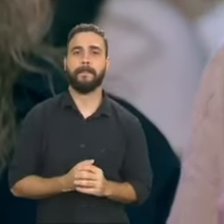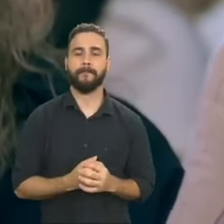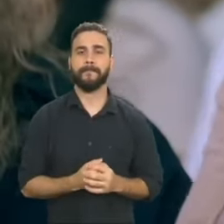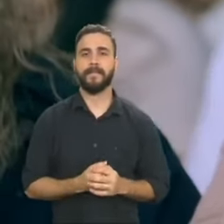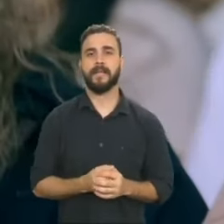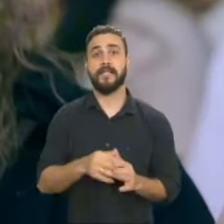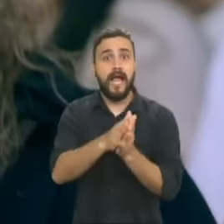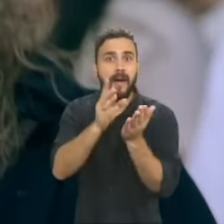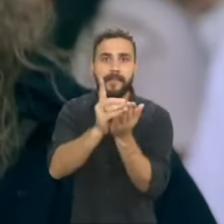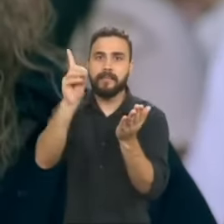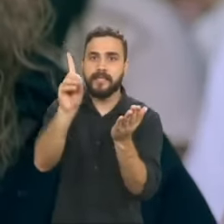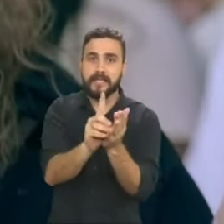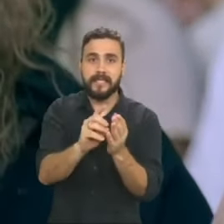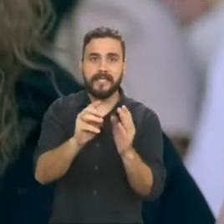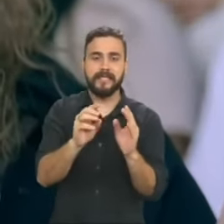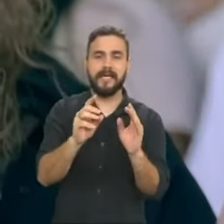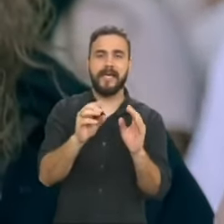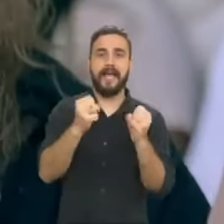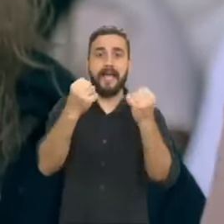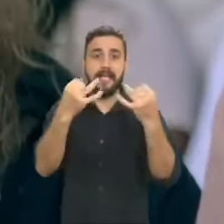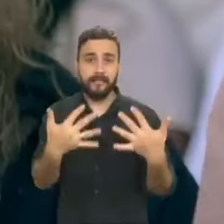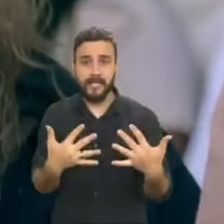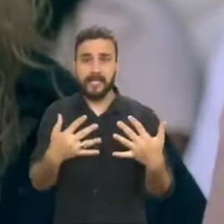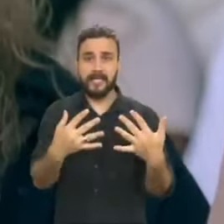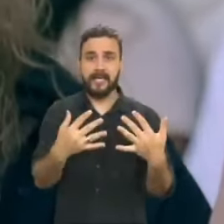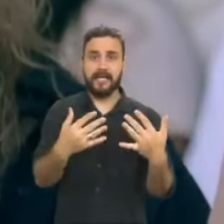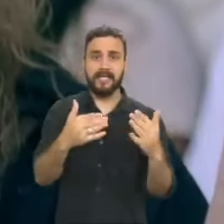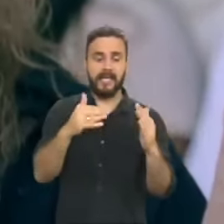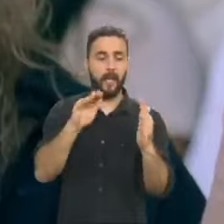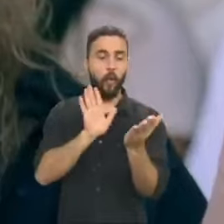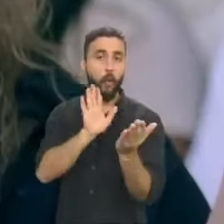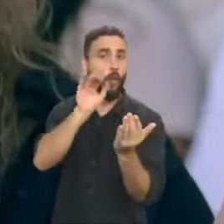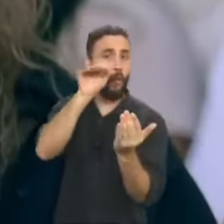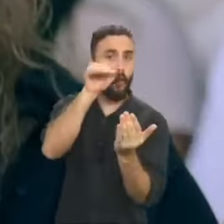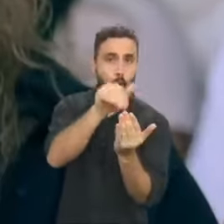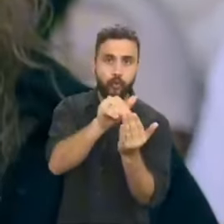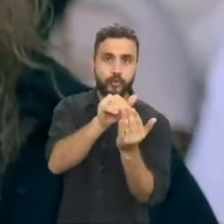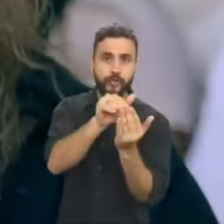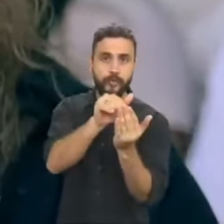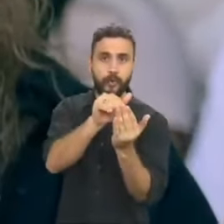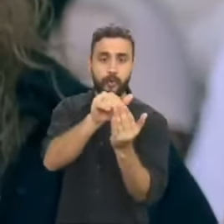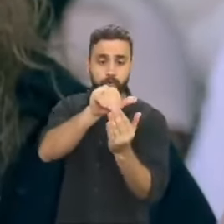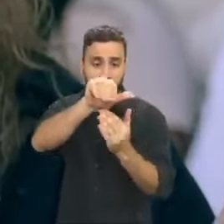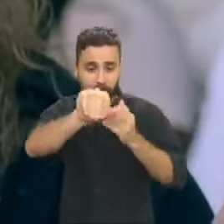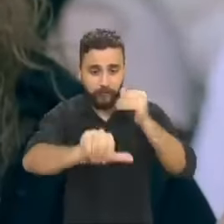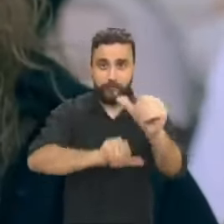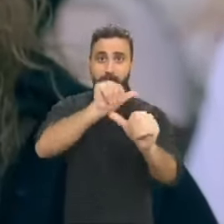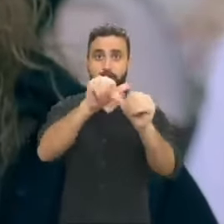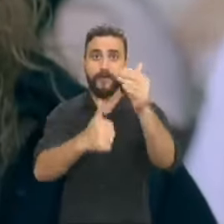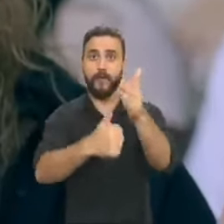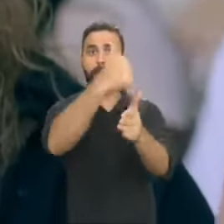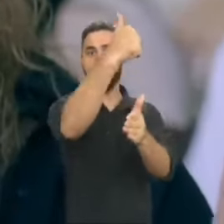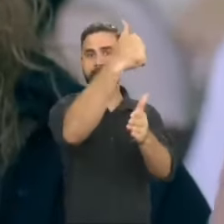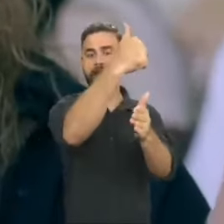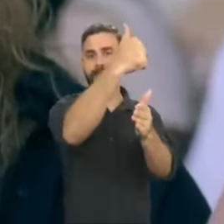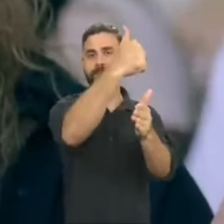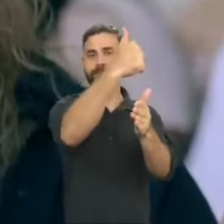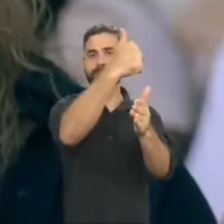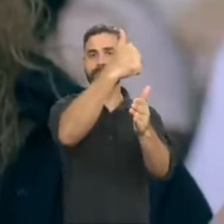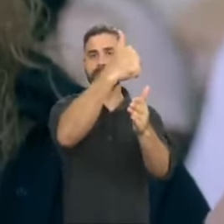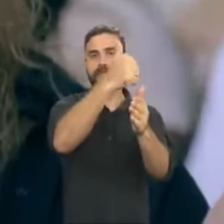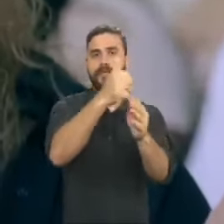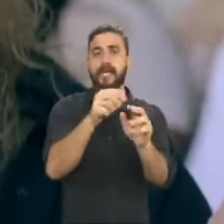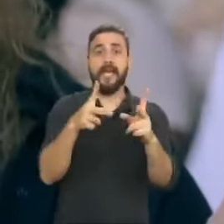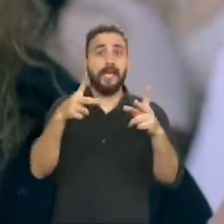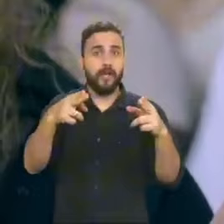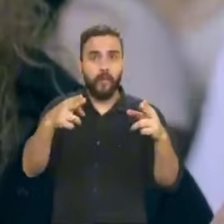últimos serão os primeiros. Aquele que perde a sua vida, esse a achará. Todo aquele que se exalta será